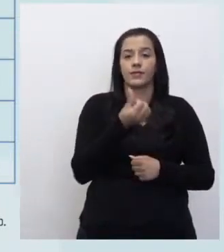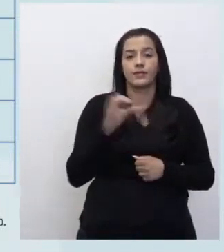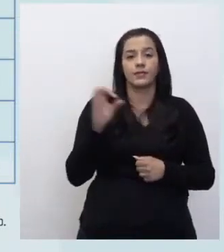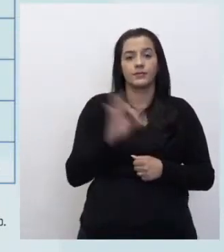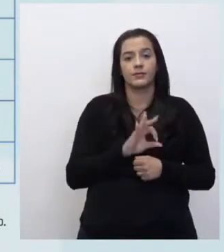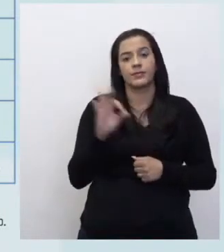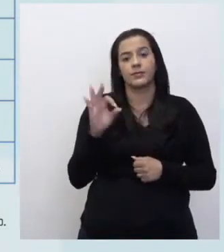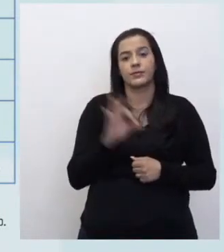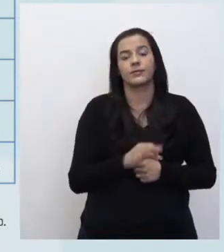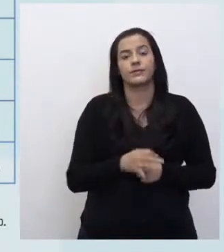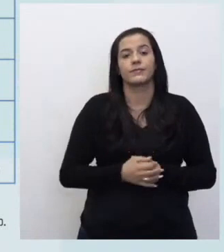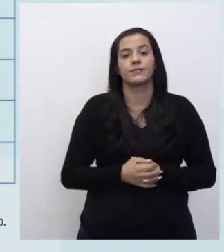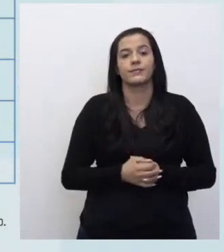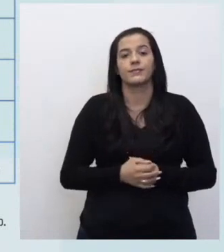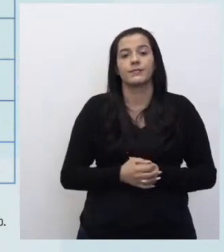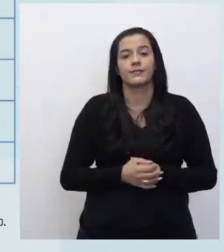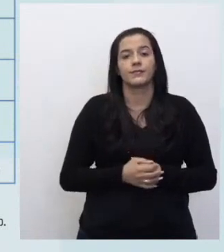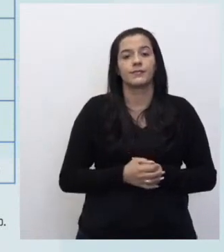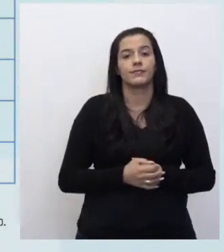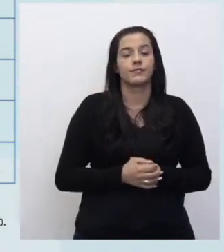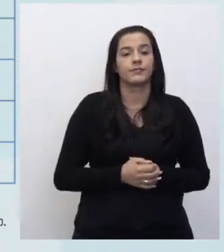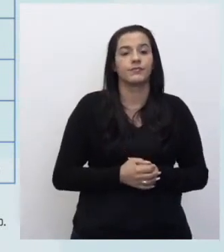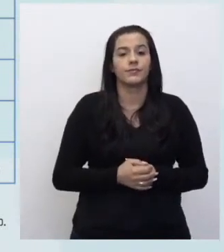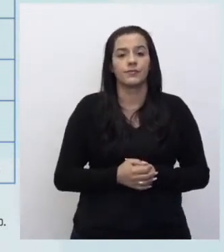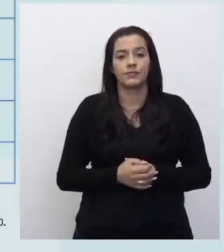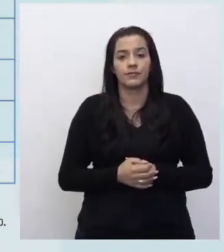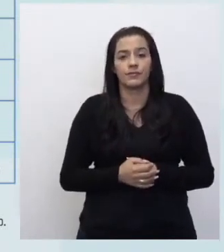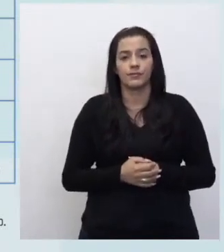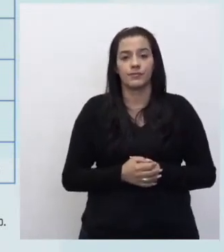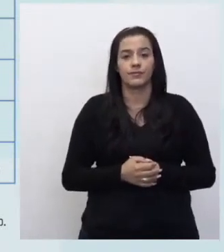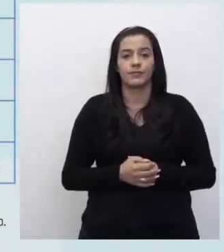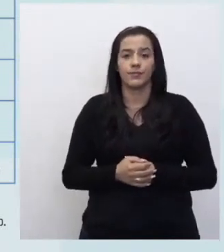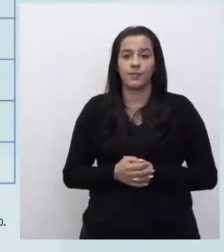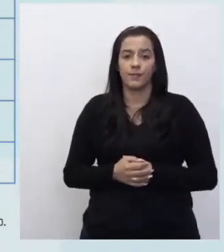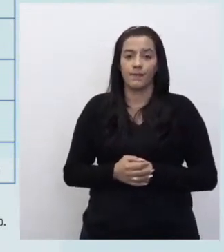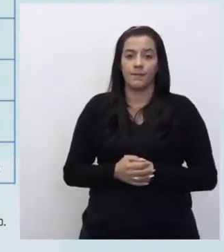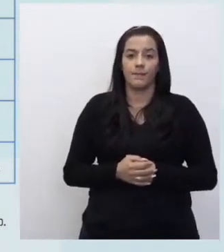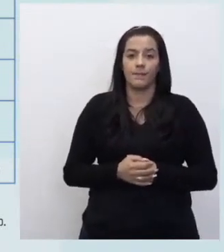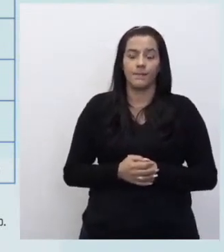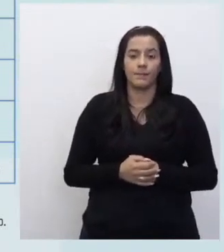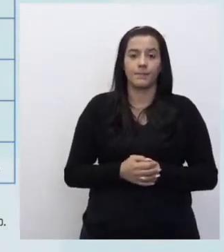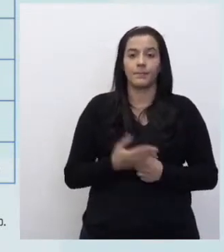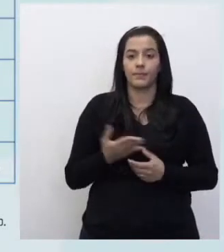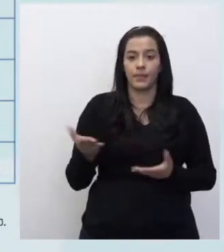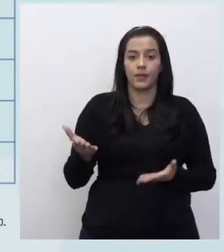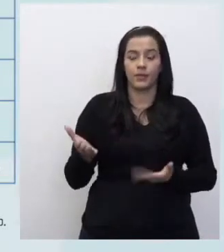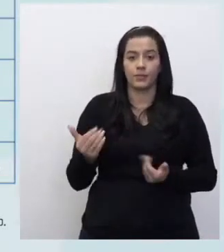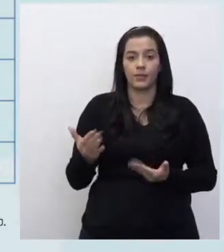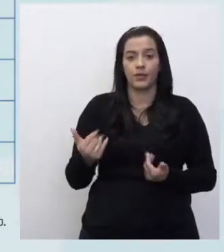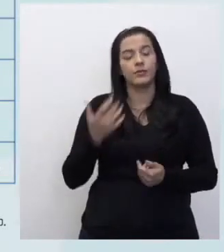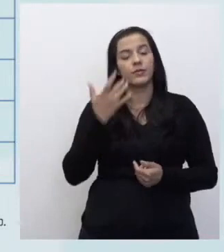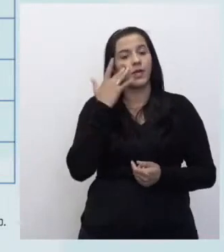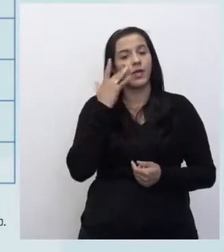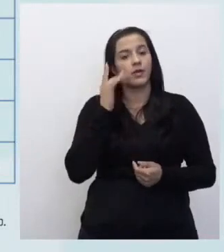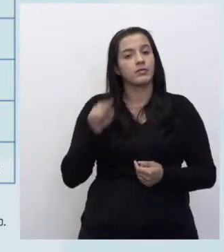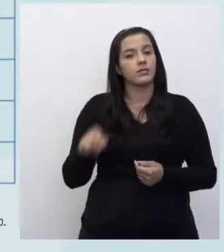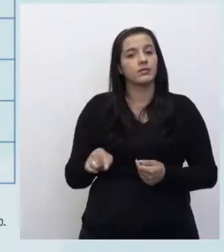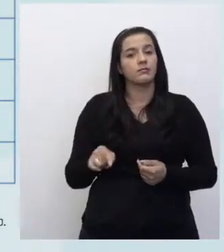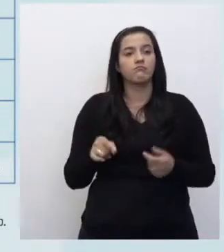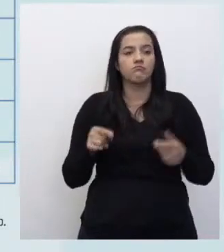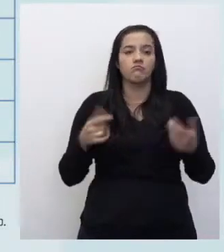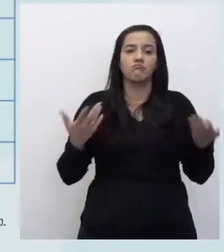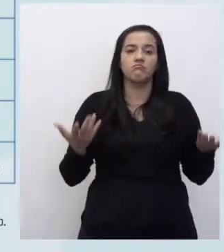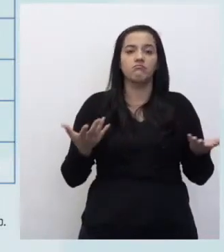6%. Letter E. Teens who think this behavior is distracting. Adolescentes que acham que esse comportamento